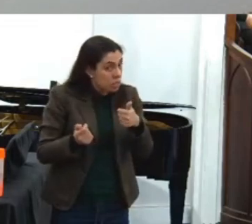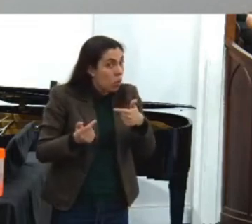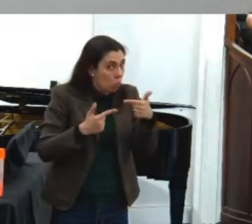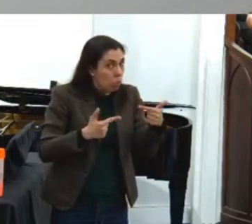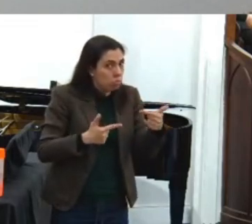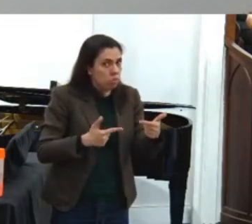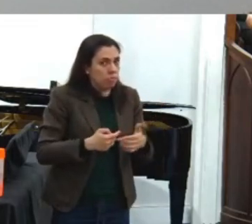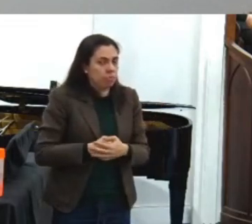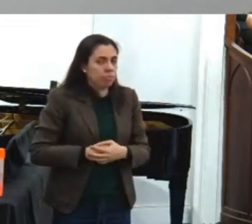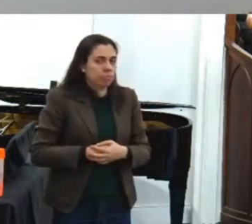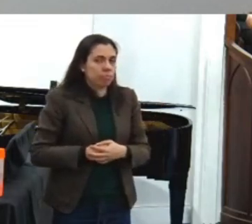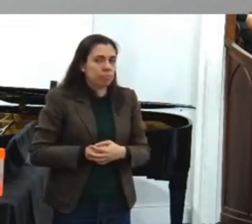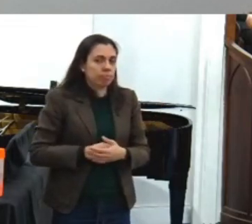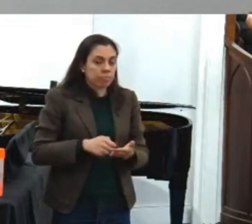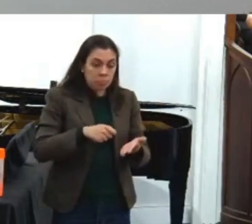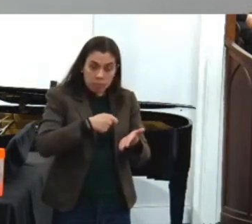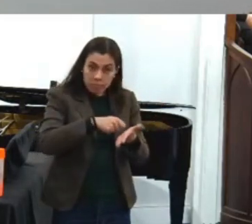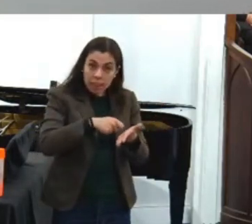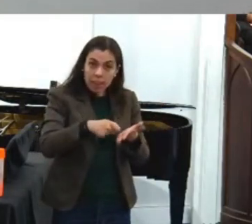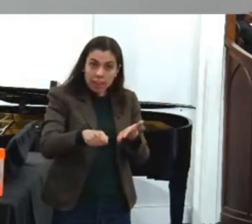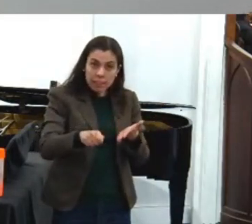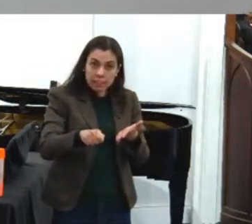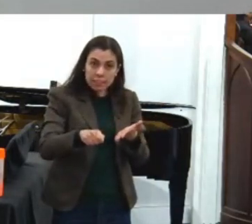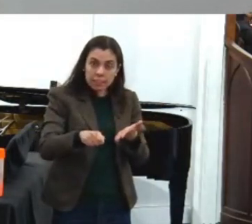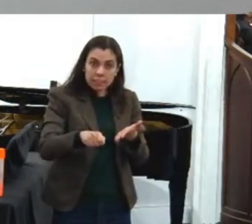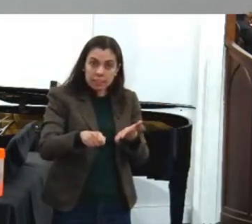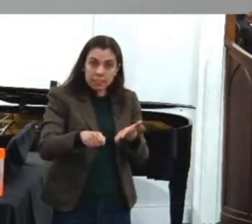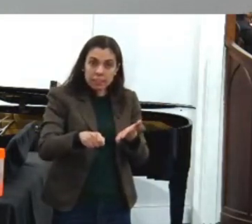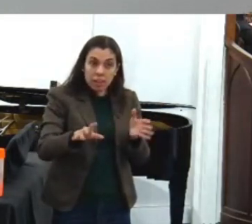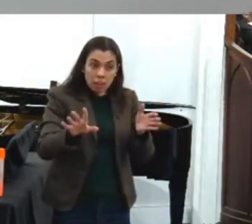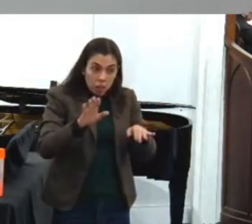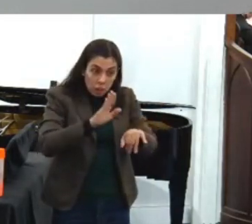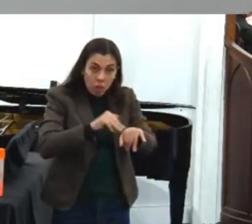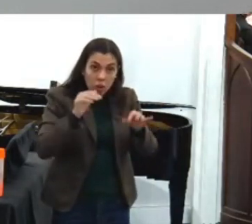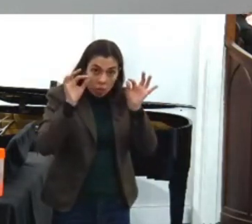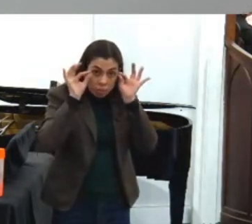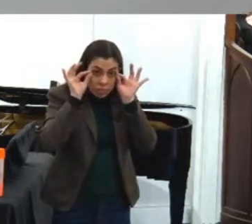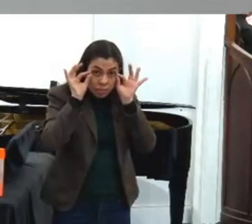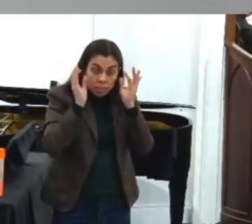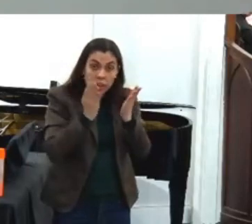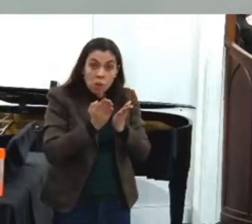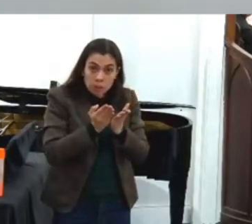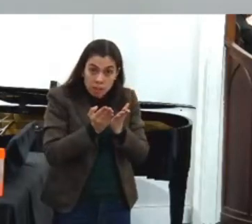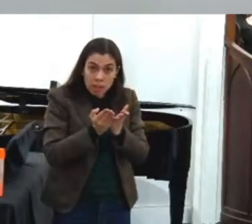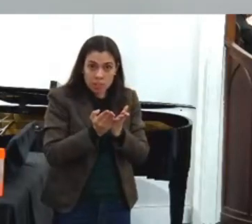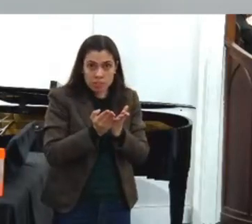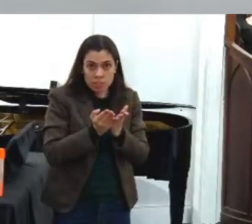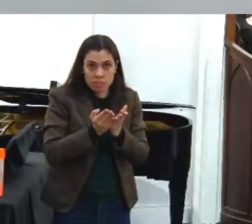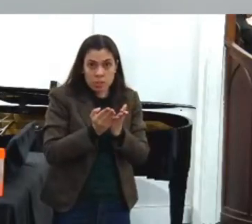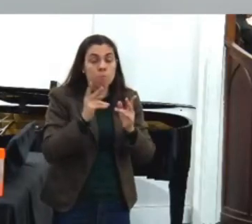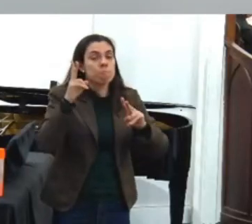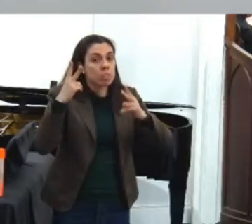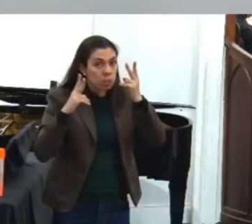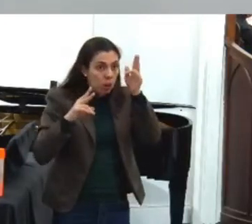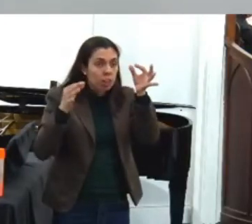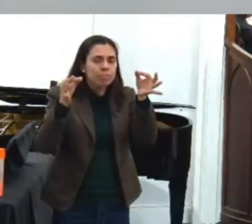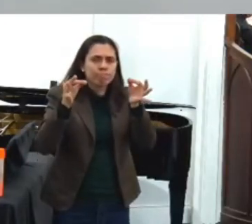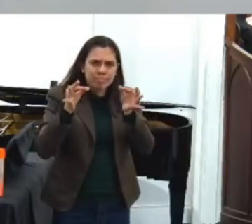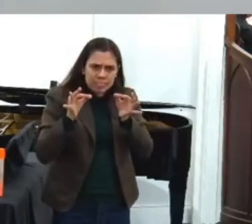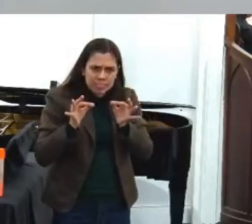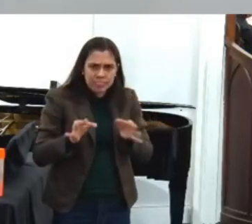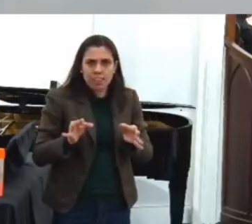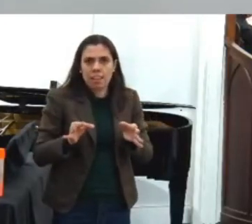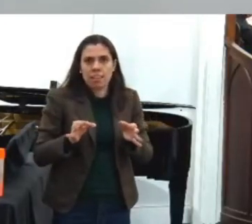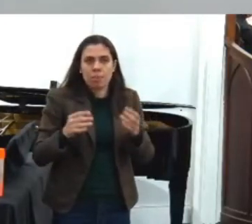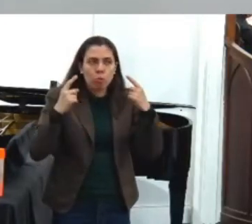das provações e tentações. A vitória deles está segura. O